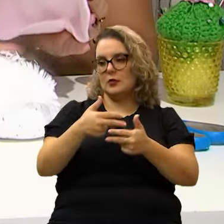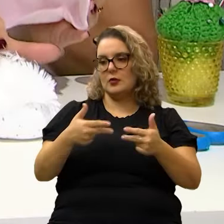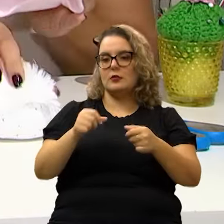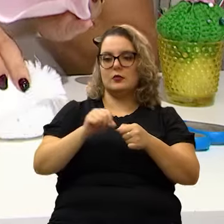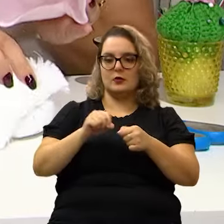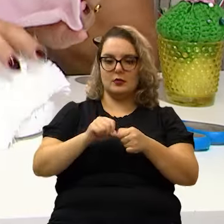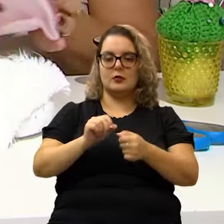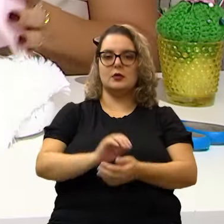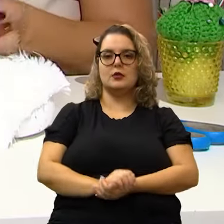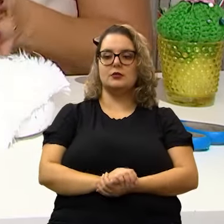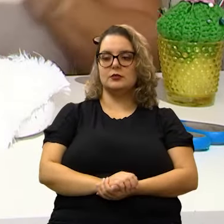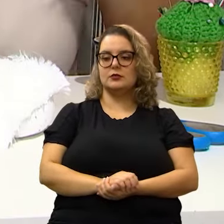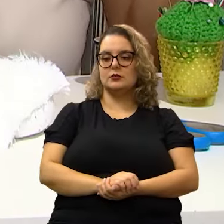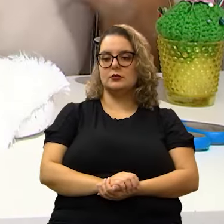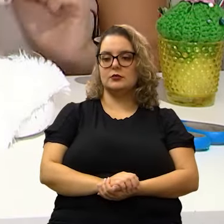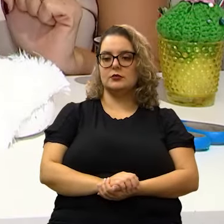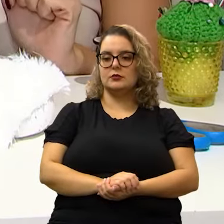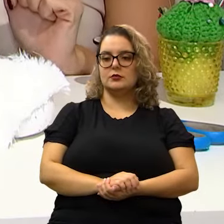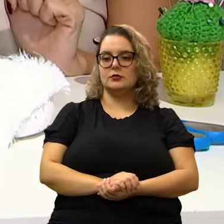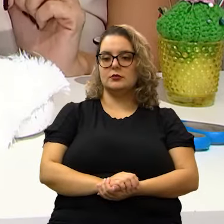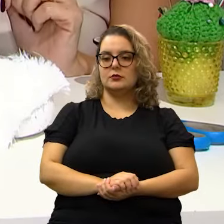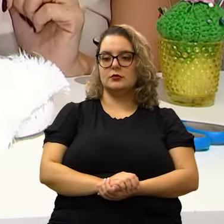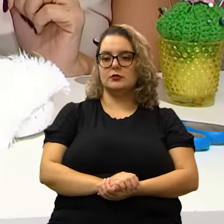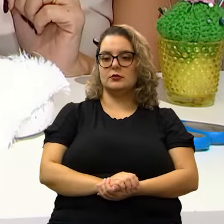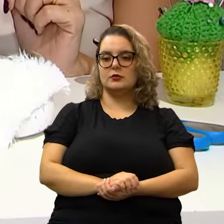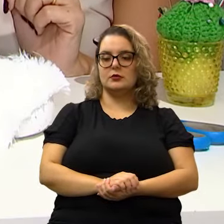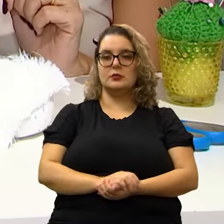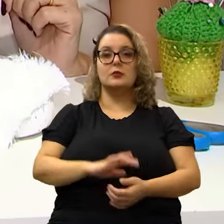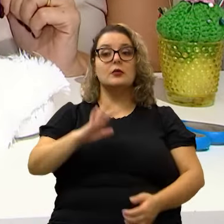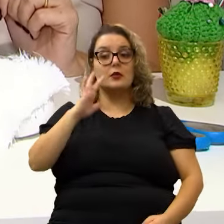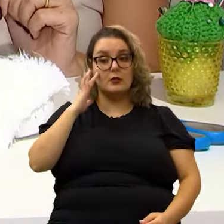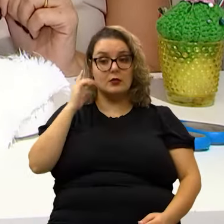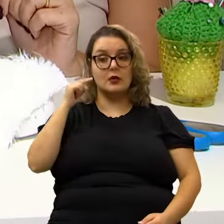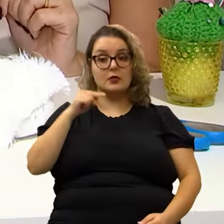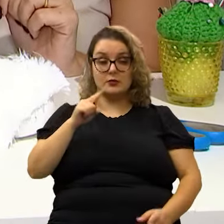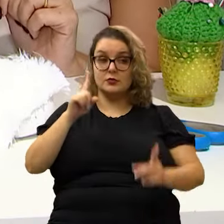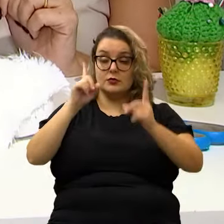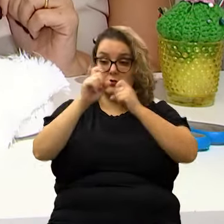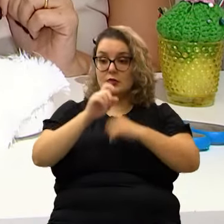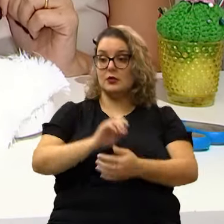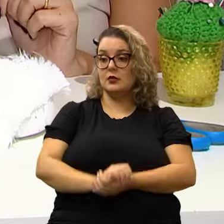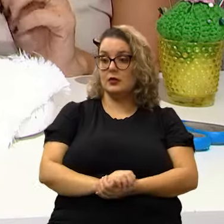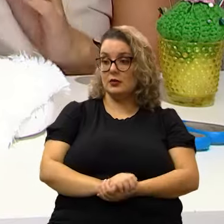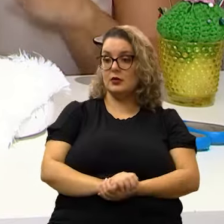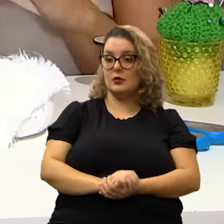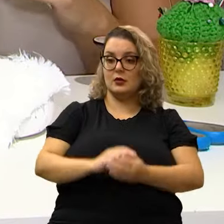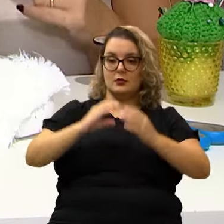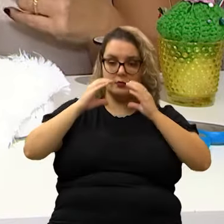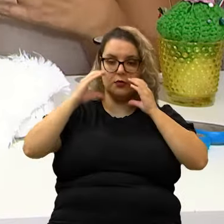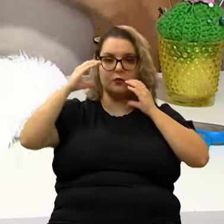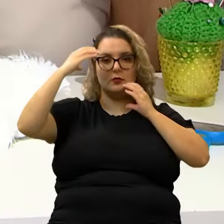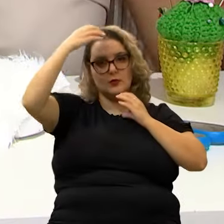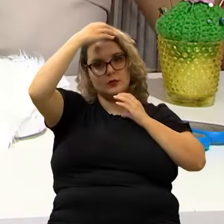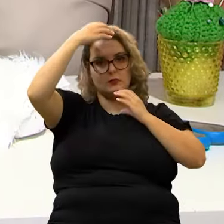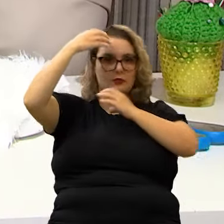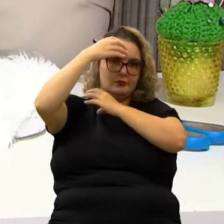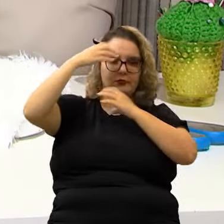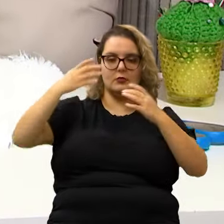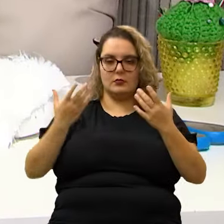fazer aqui no... Eu acho essa parte difícil. É a parte de posicionar, porque senão depois o trabalho, né,